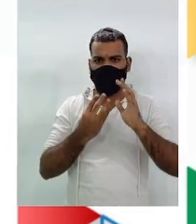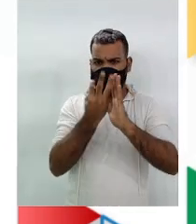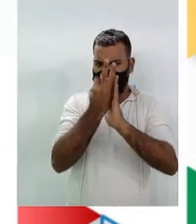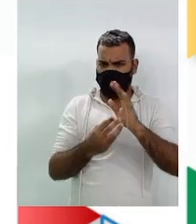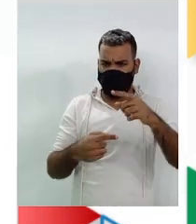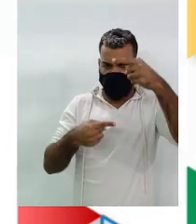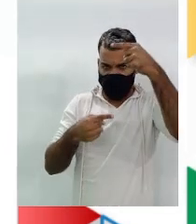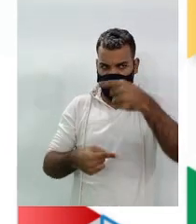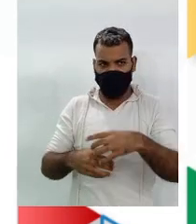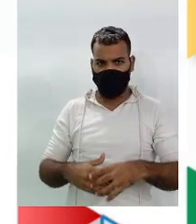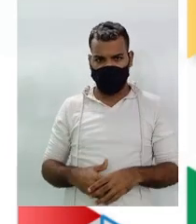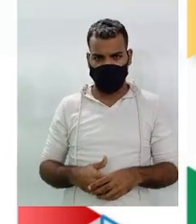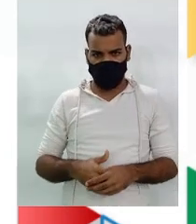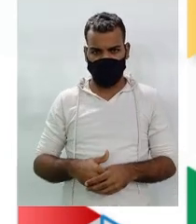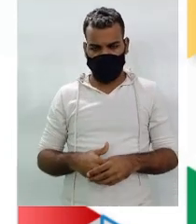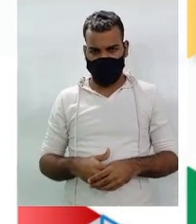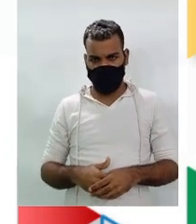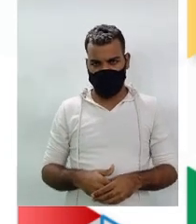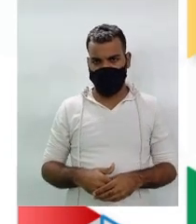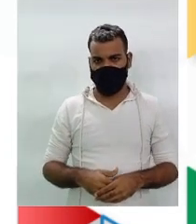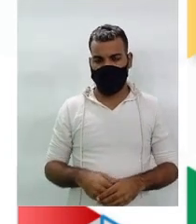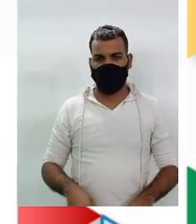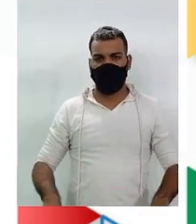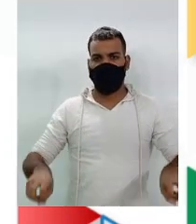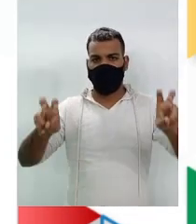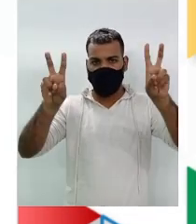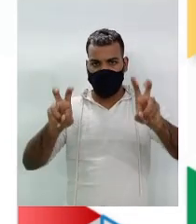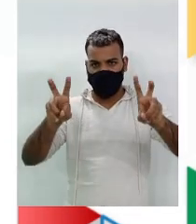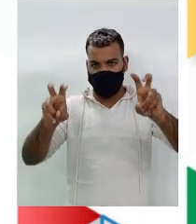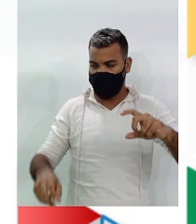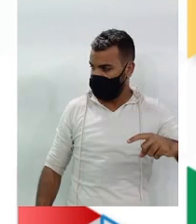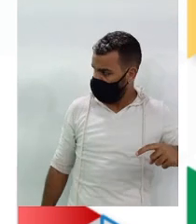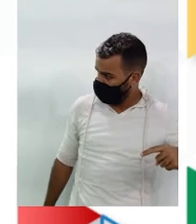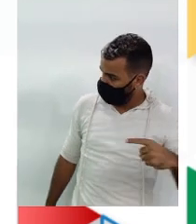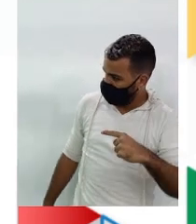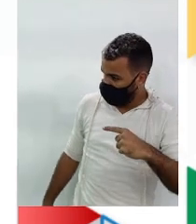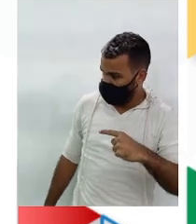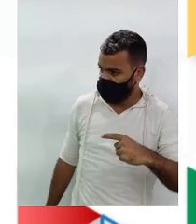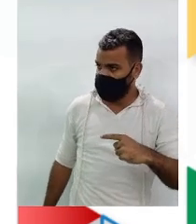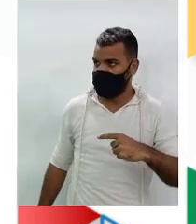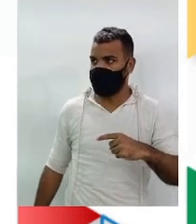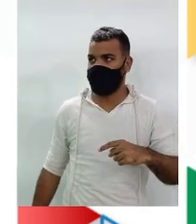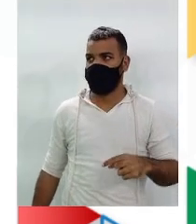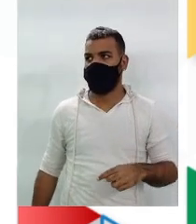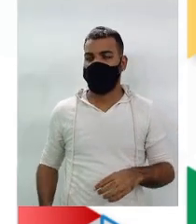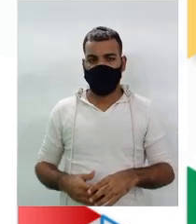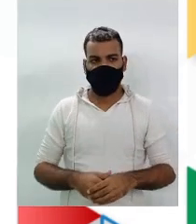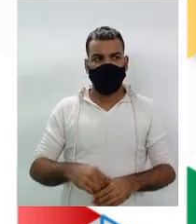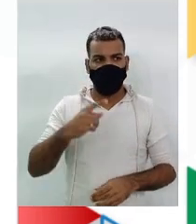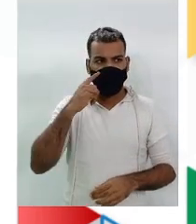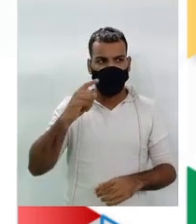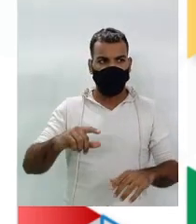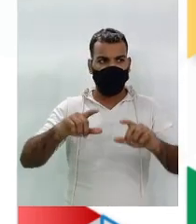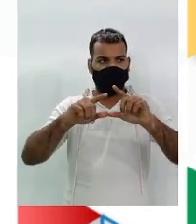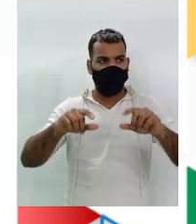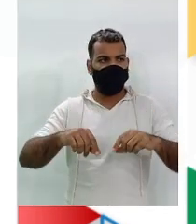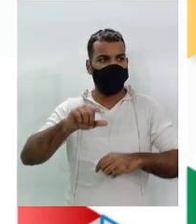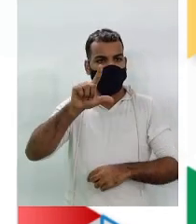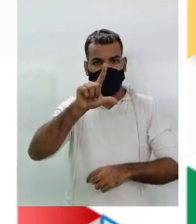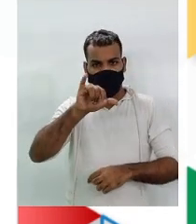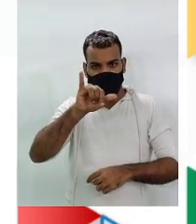estrutura, certo? Olhem o título, certo? Olhem o título, olhem aí o lead, certo? O